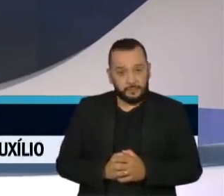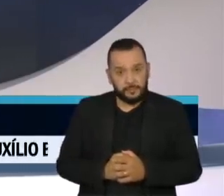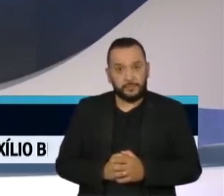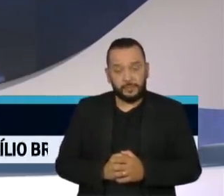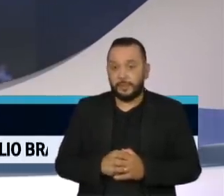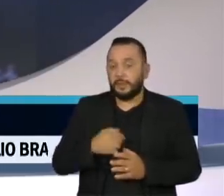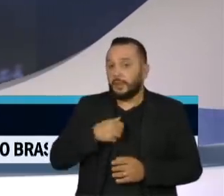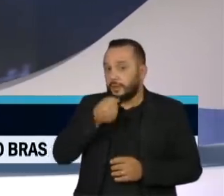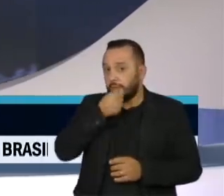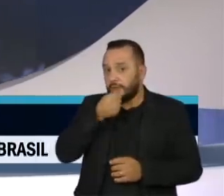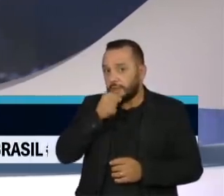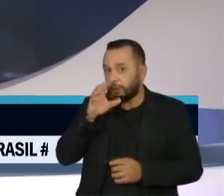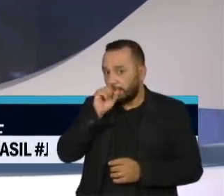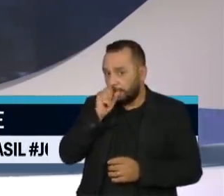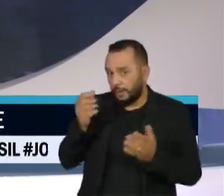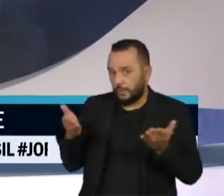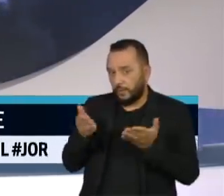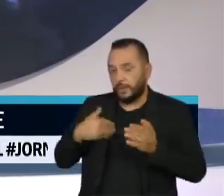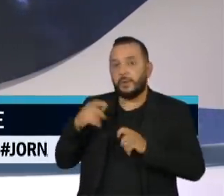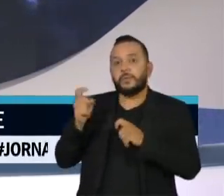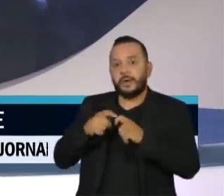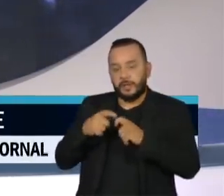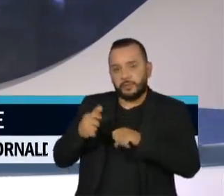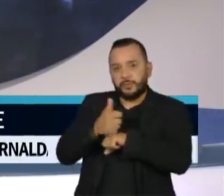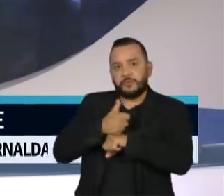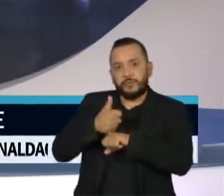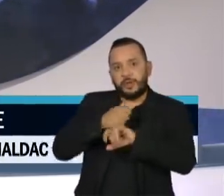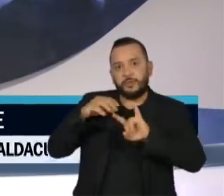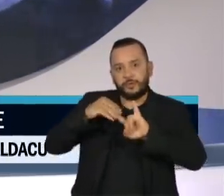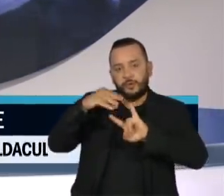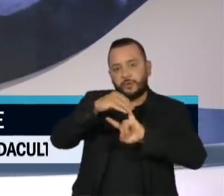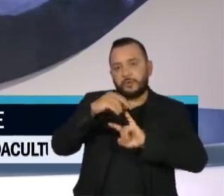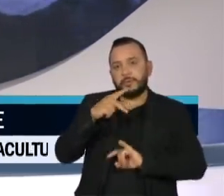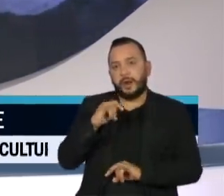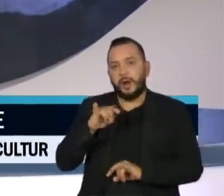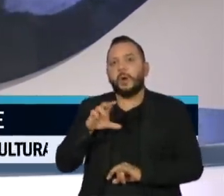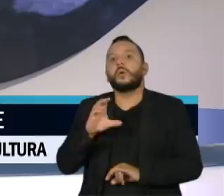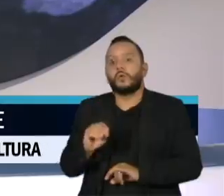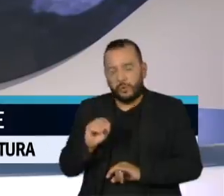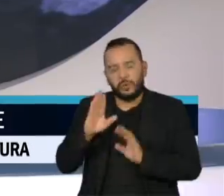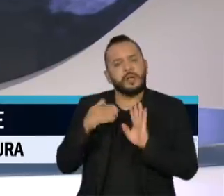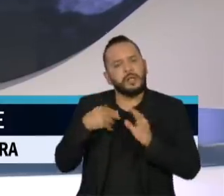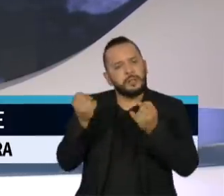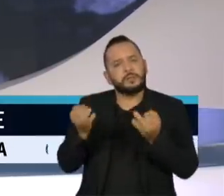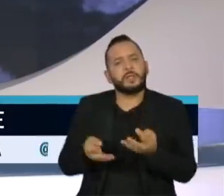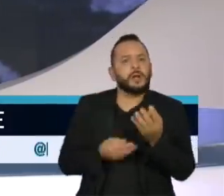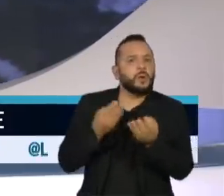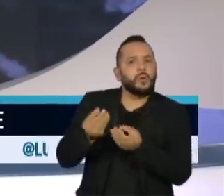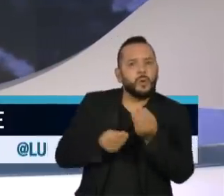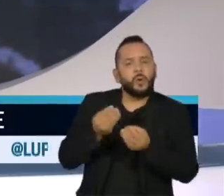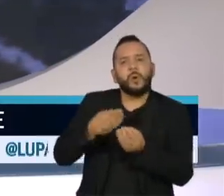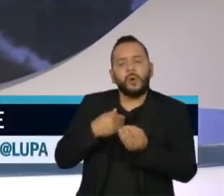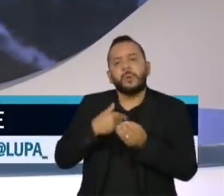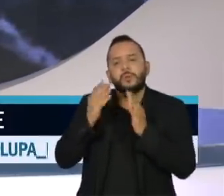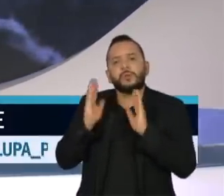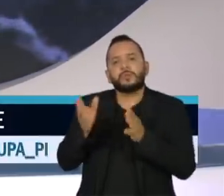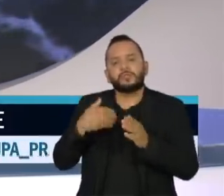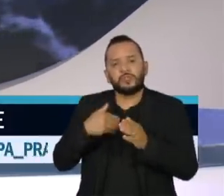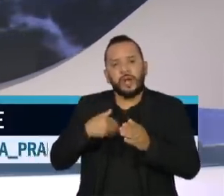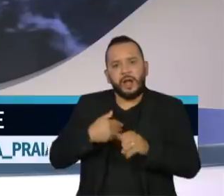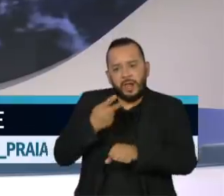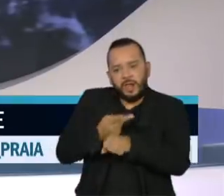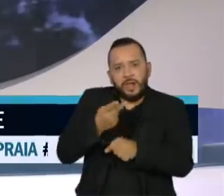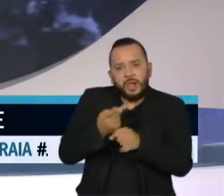o médico epidemiologista e pesquisador da Fiocruz, Paulo Basta. Ele investiga as consequências da poluição por mercúrio